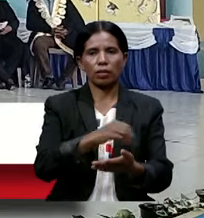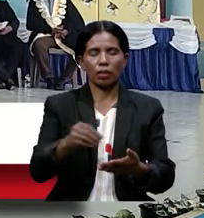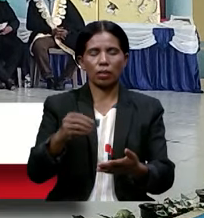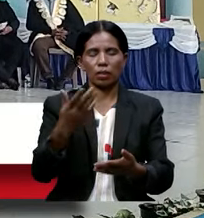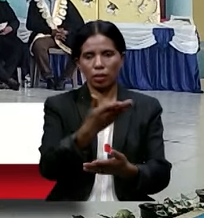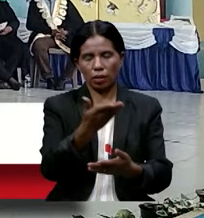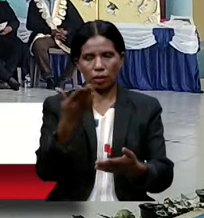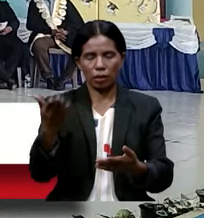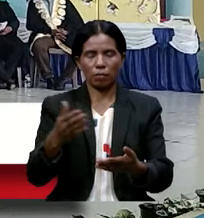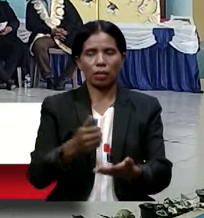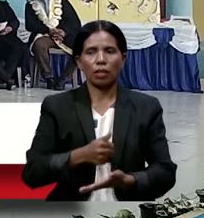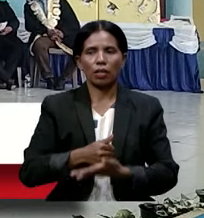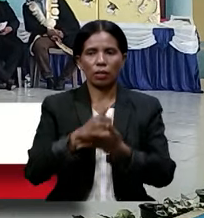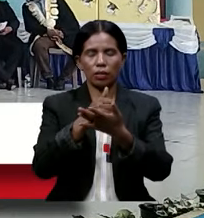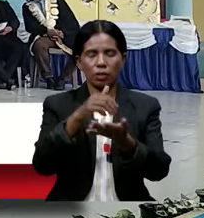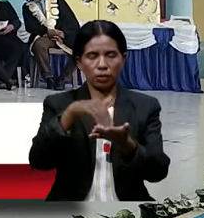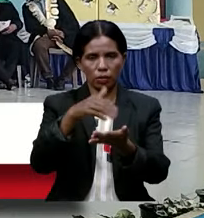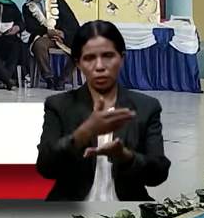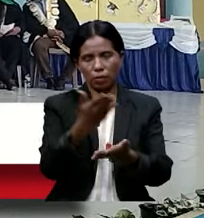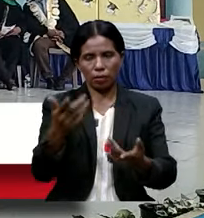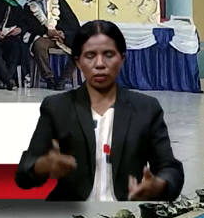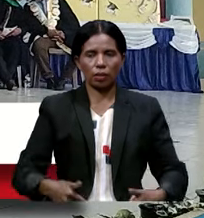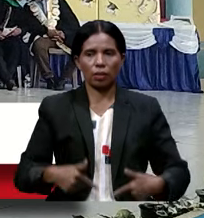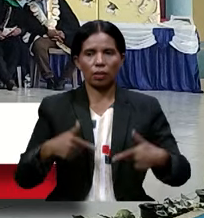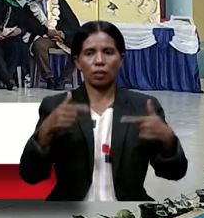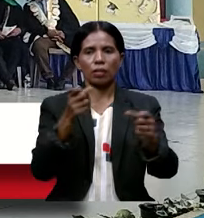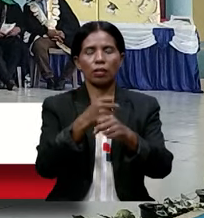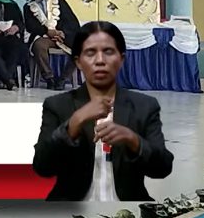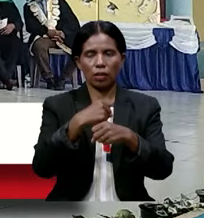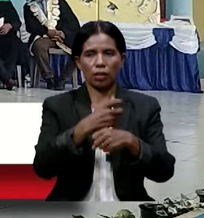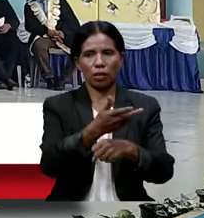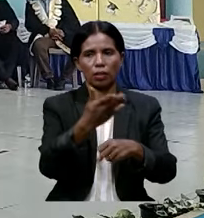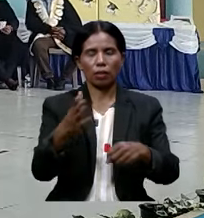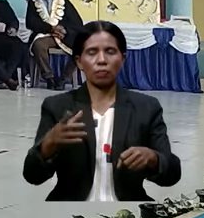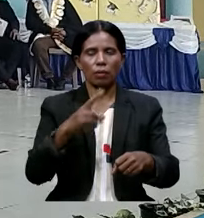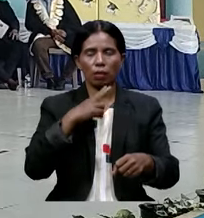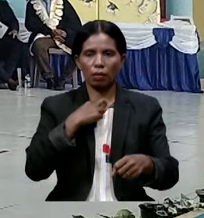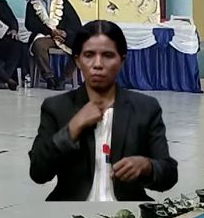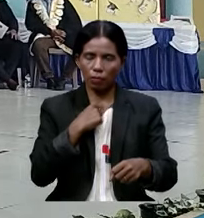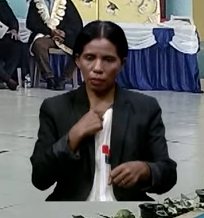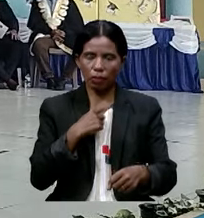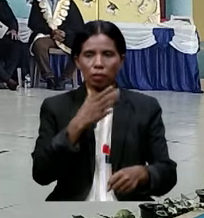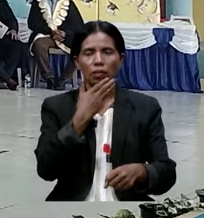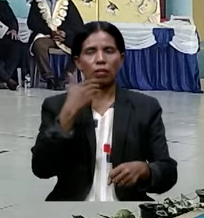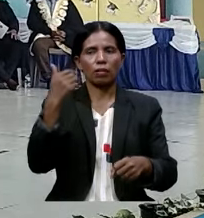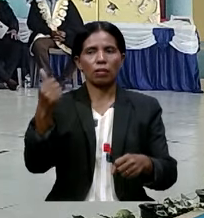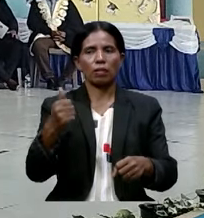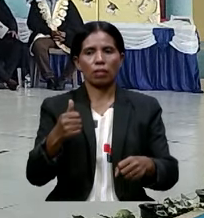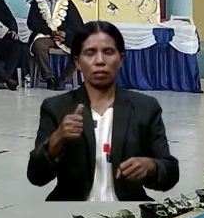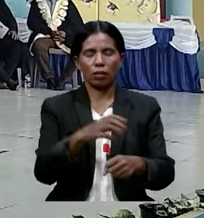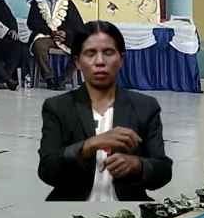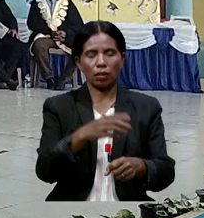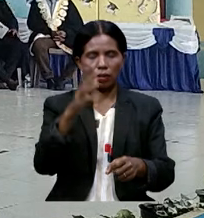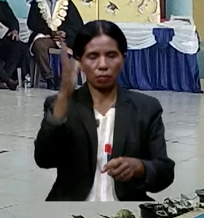imine estudo ia imine amores se halo imi sai hamrok liu tan pa